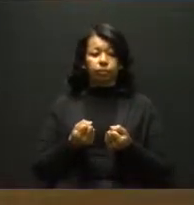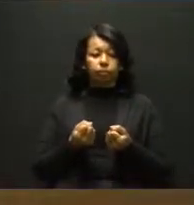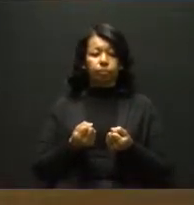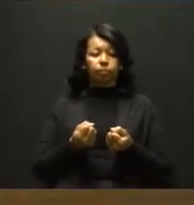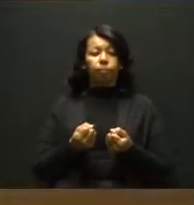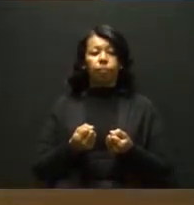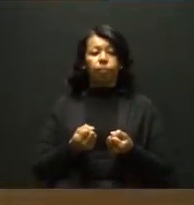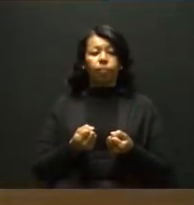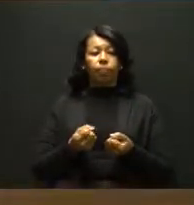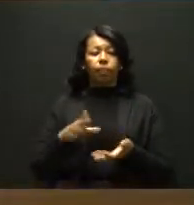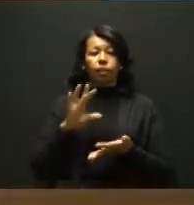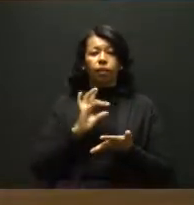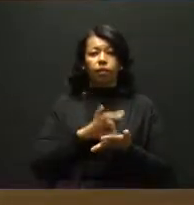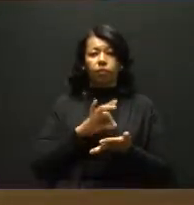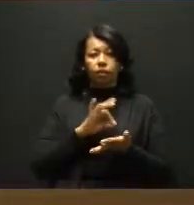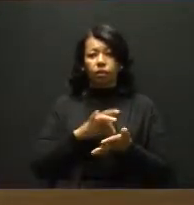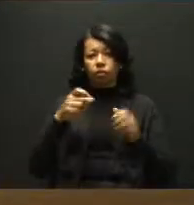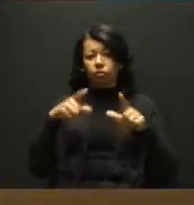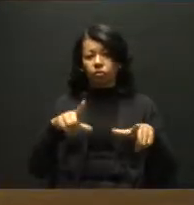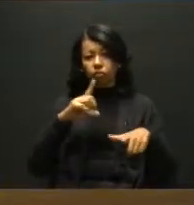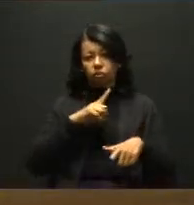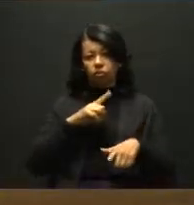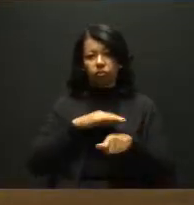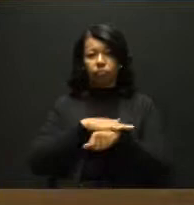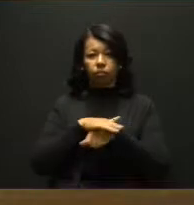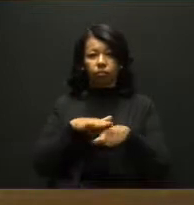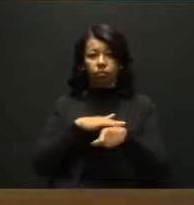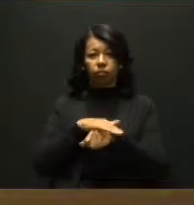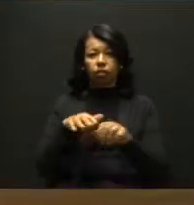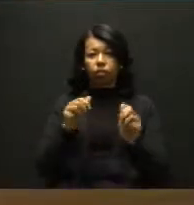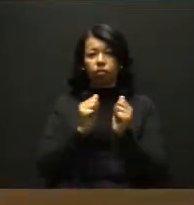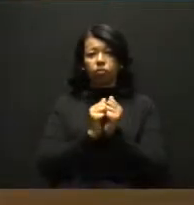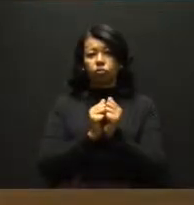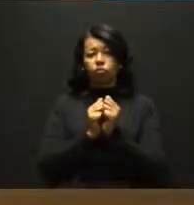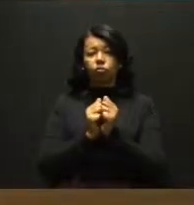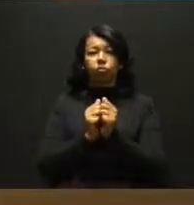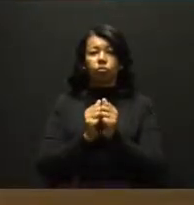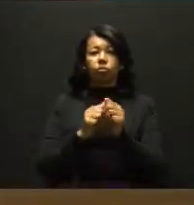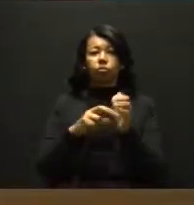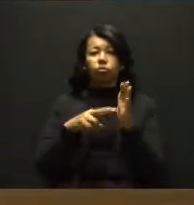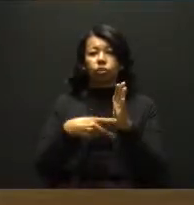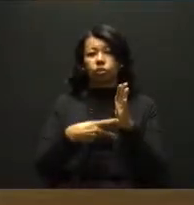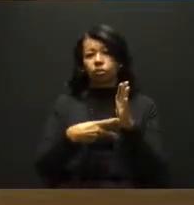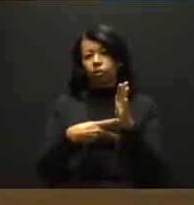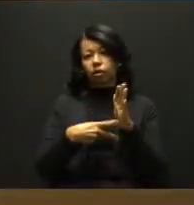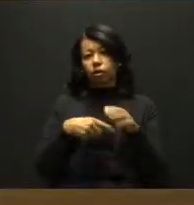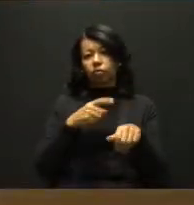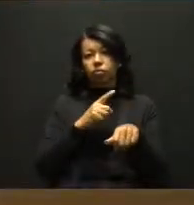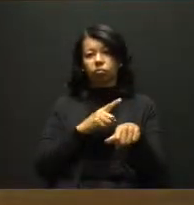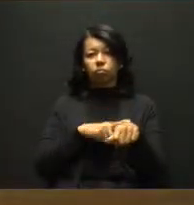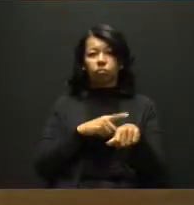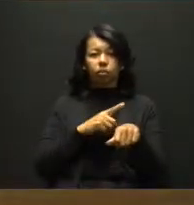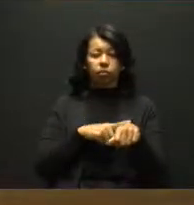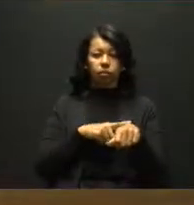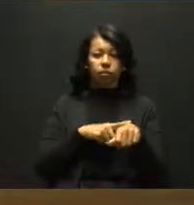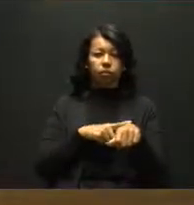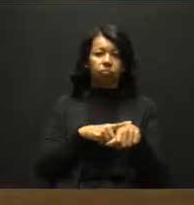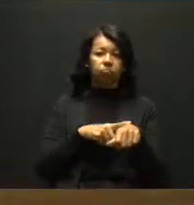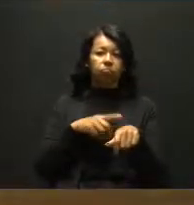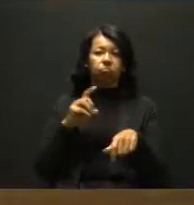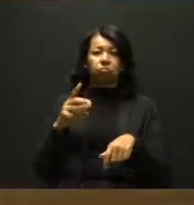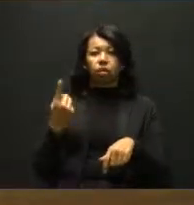na verdade onde tivemos uma conversa junto com o sindicato naquele momento alguns dos seus posicionamentos